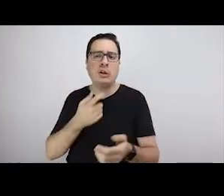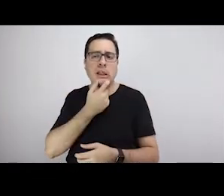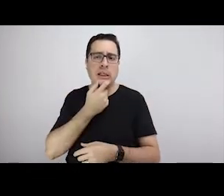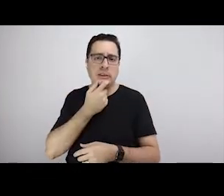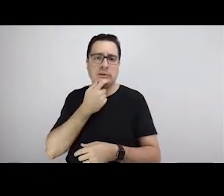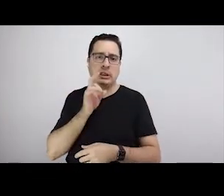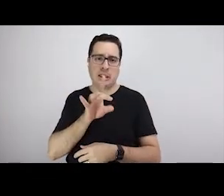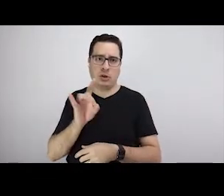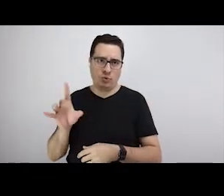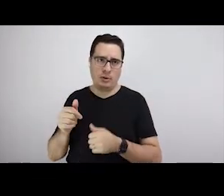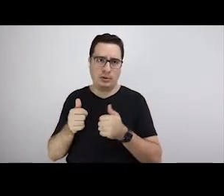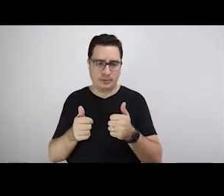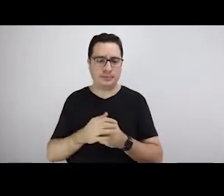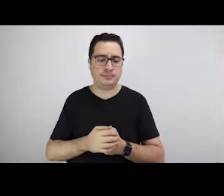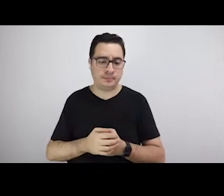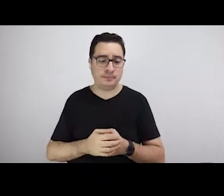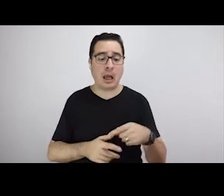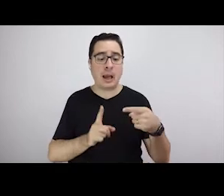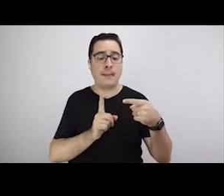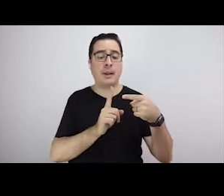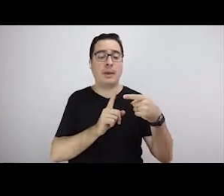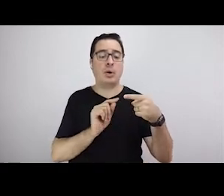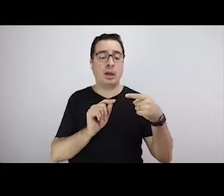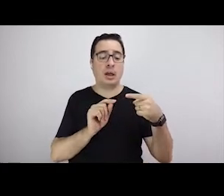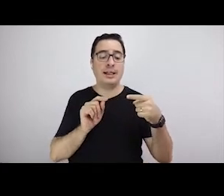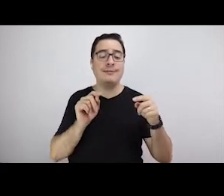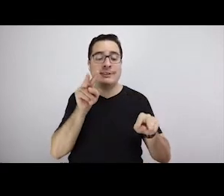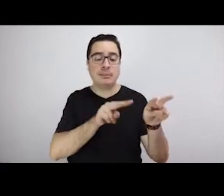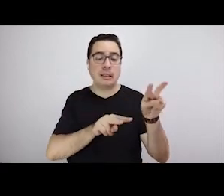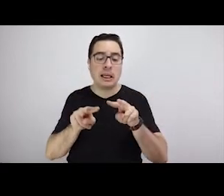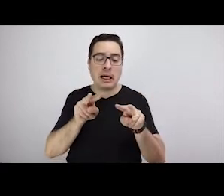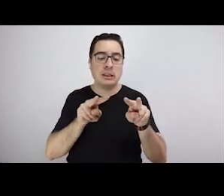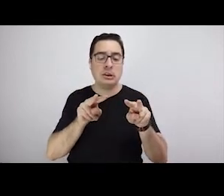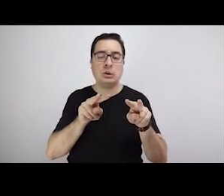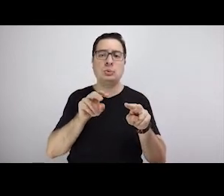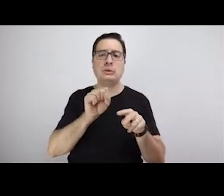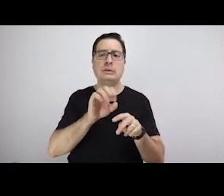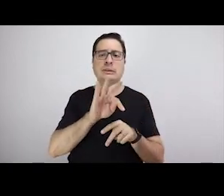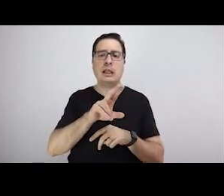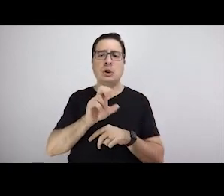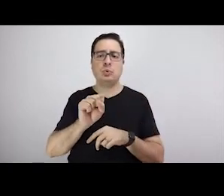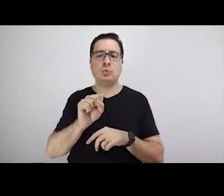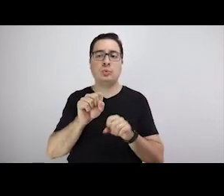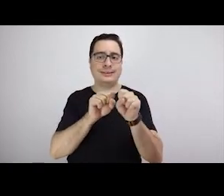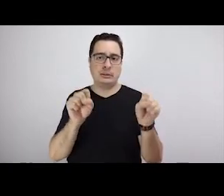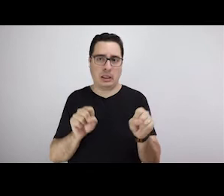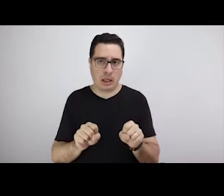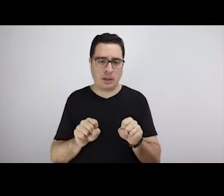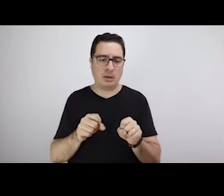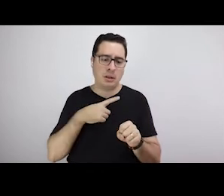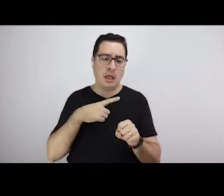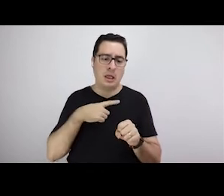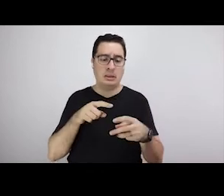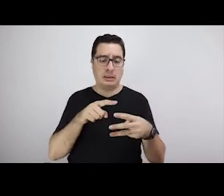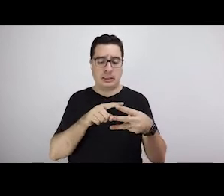heurísticas. Pois bem, a primeira heurística é visibilidade do status do sistema. Nós dividimos por pontos, são 3 pontos